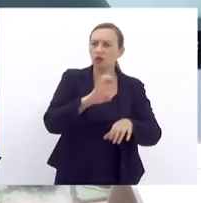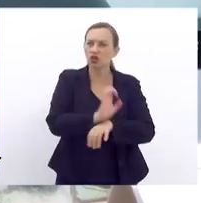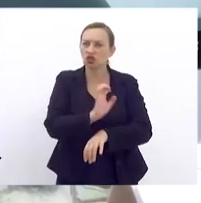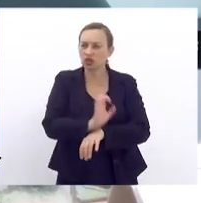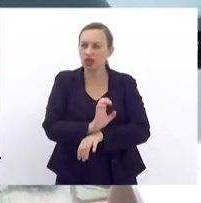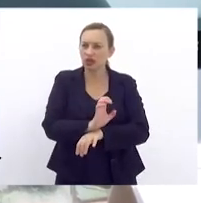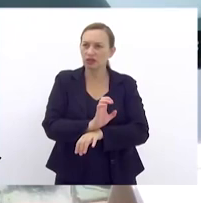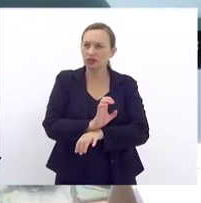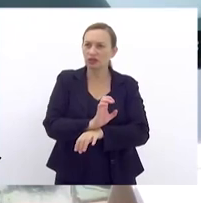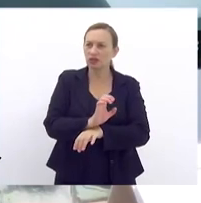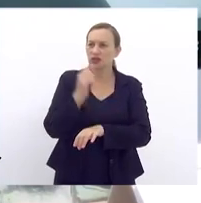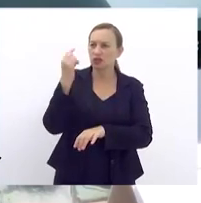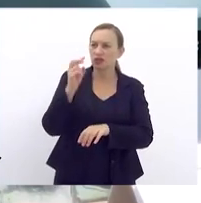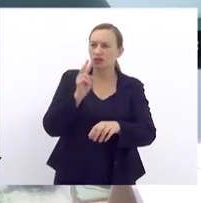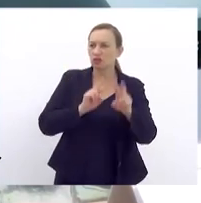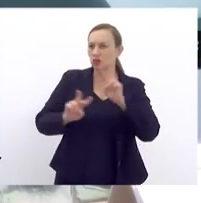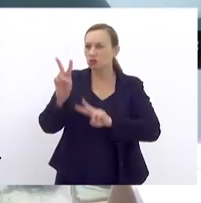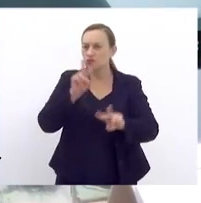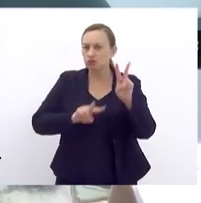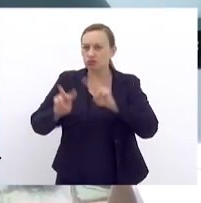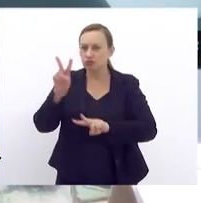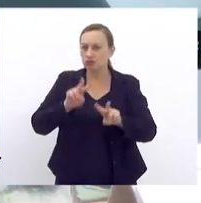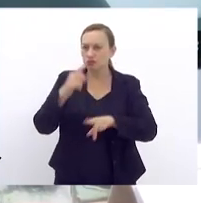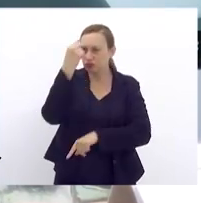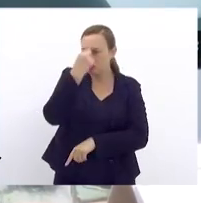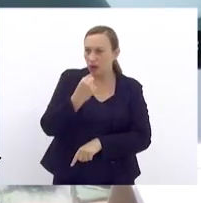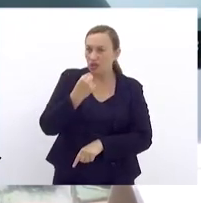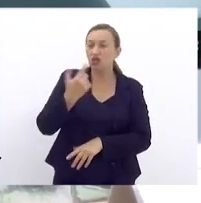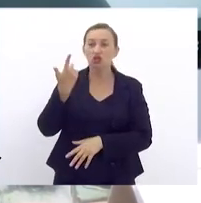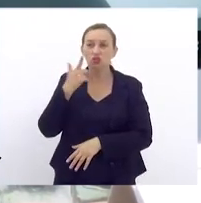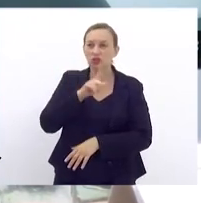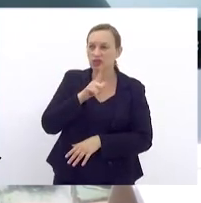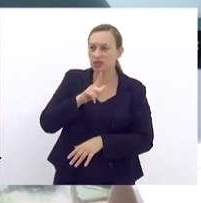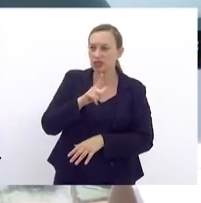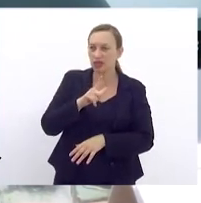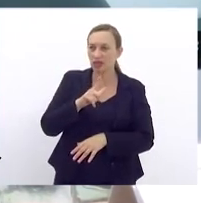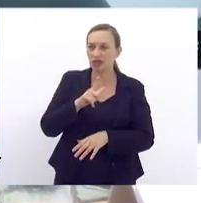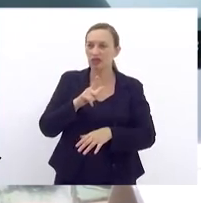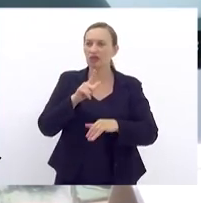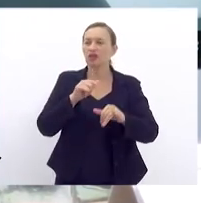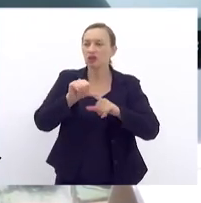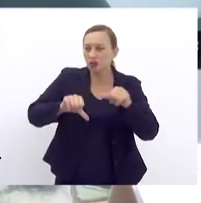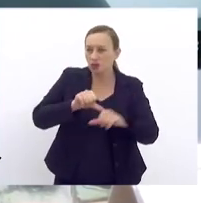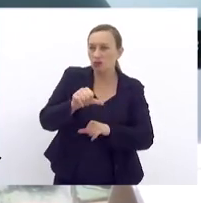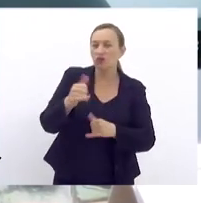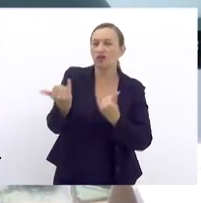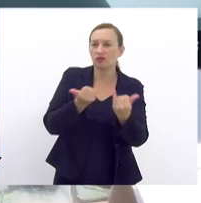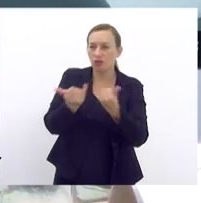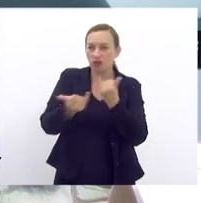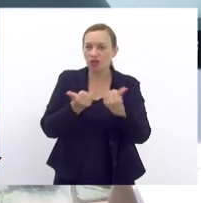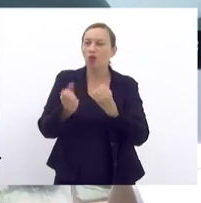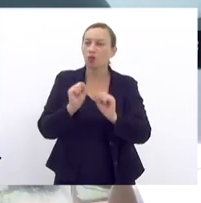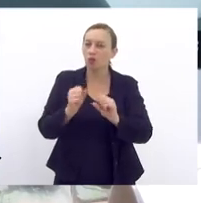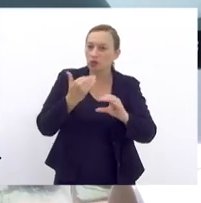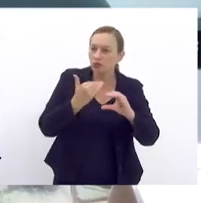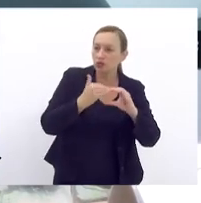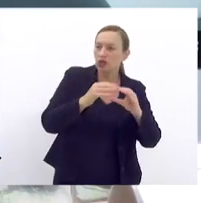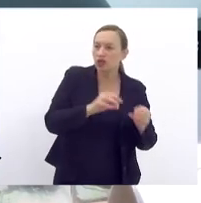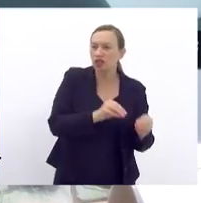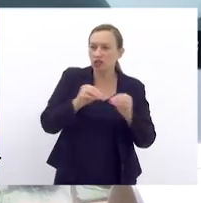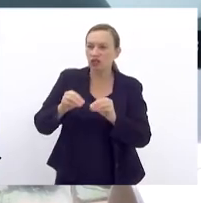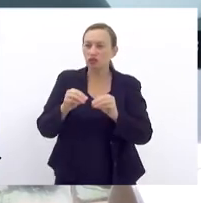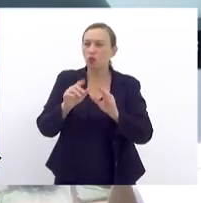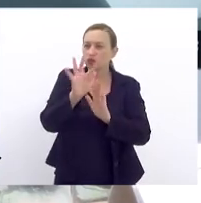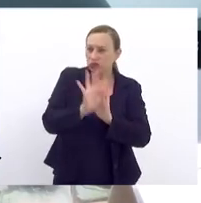dessa imagem então ele faz uma leitura dessa imagem e a gente consegue atualizar a informação então eu posso transferir um texto eu posso transferir um vídeo eu posso